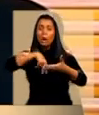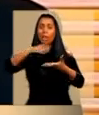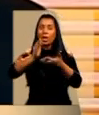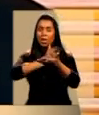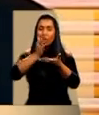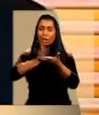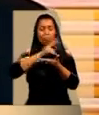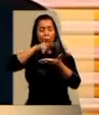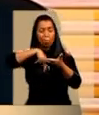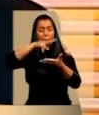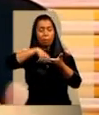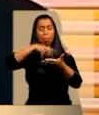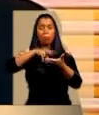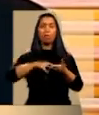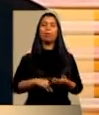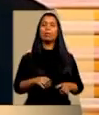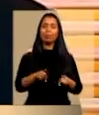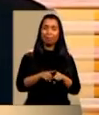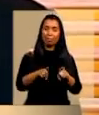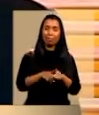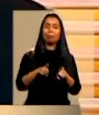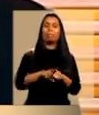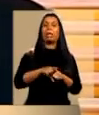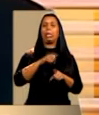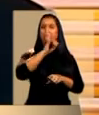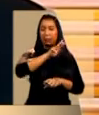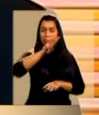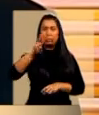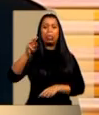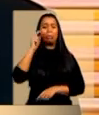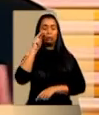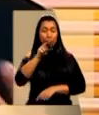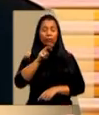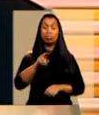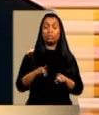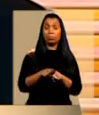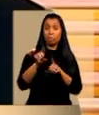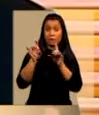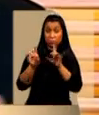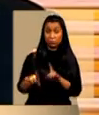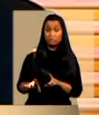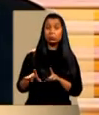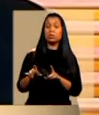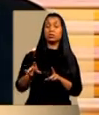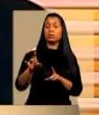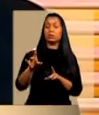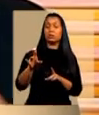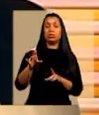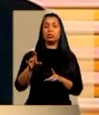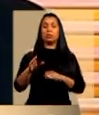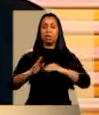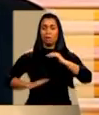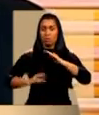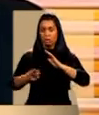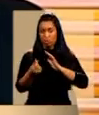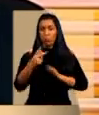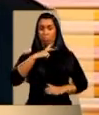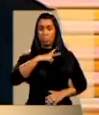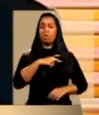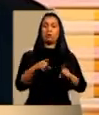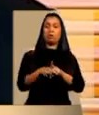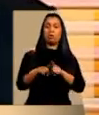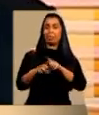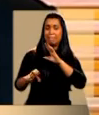Leiam livros, acompanhem blogs, acompanhem sites, né? Procurem um especialista em finanças pessoais, em finanças